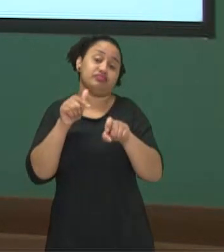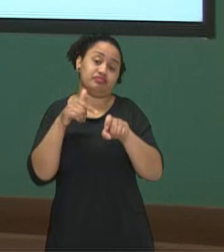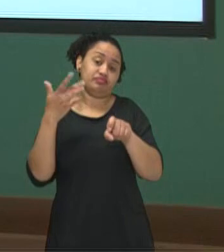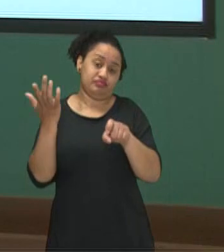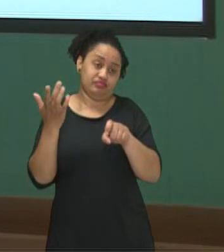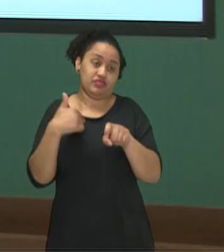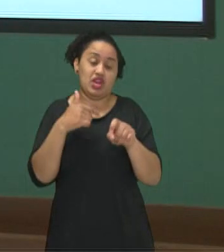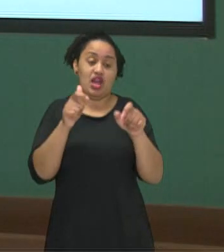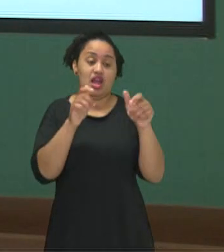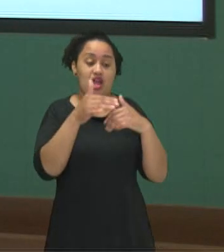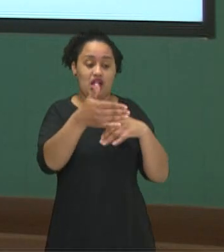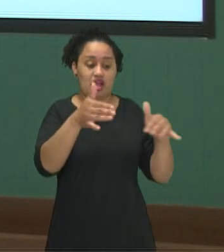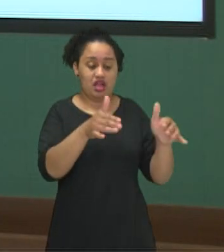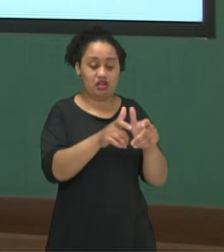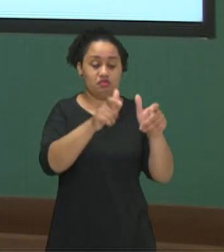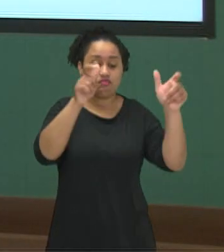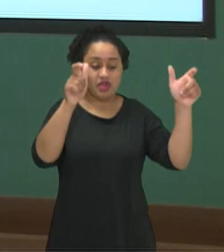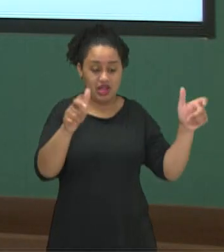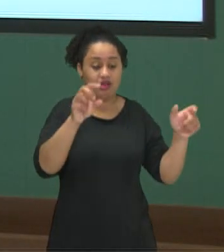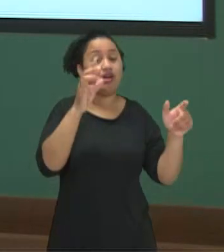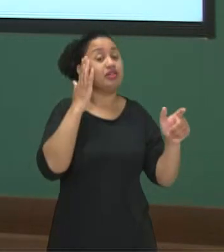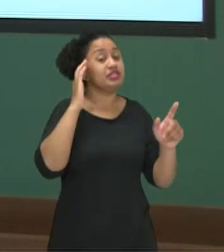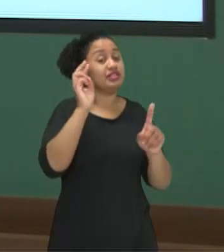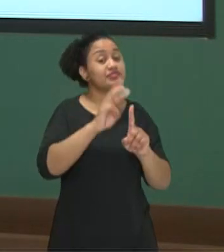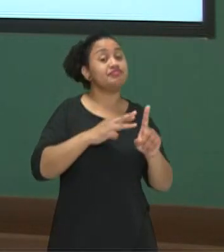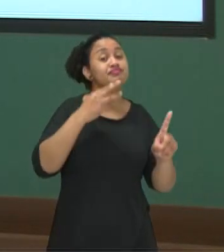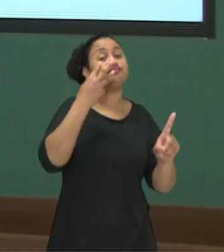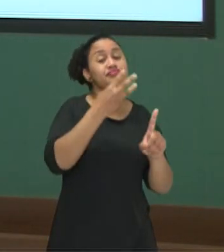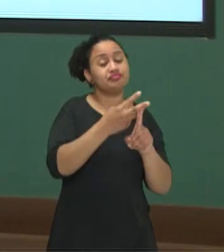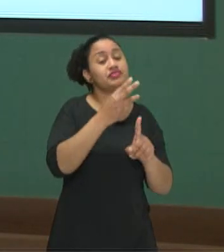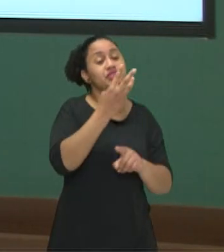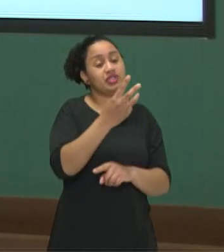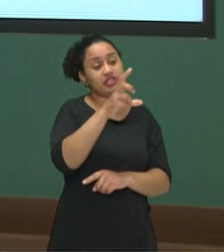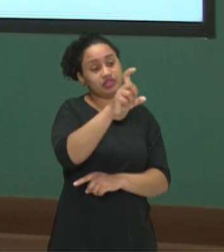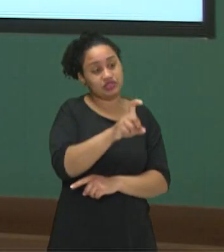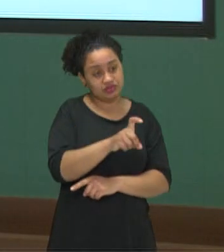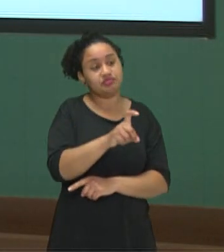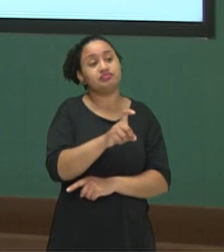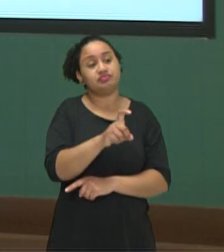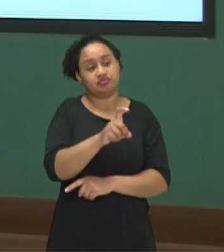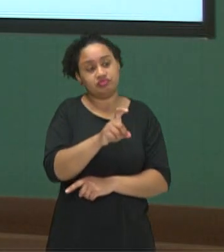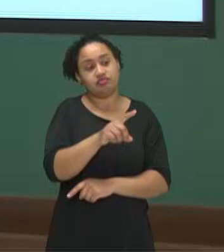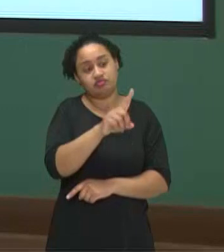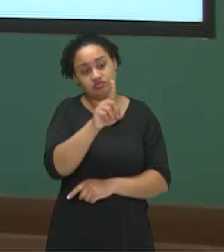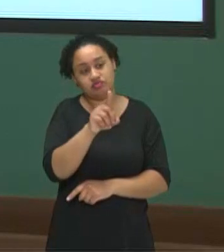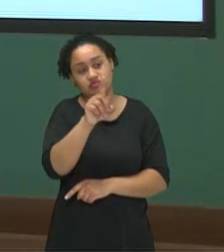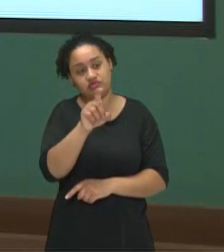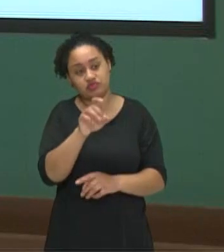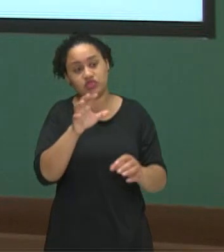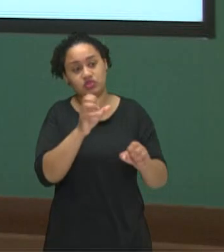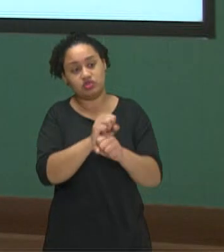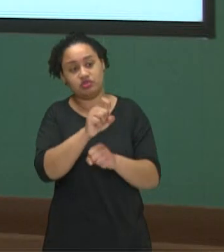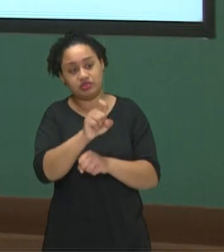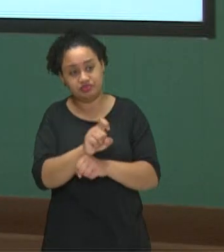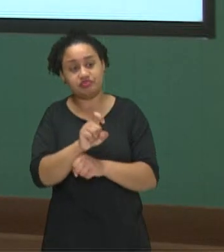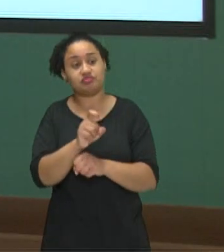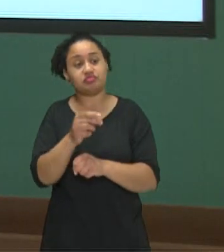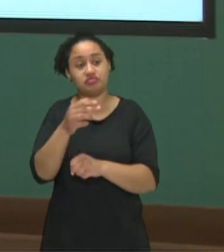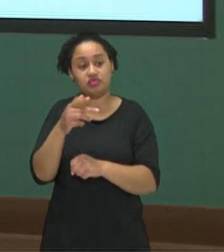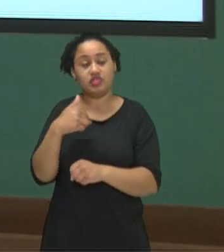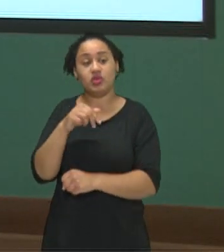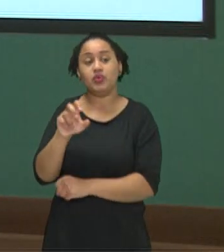x. A caixa maior, eu sei que é o triplo da menor. Então 3x. 3x mais x